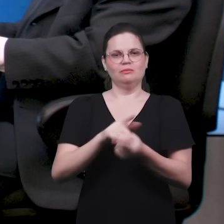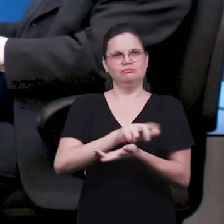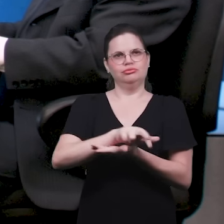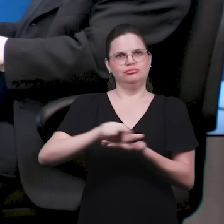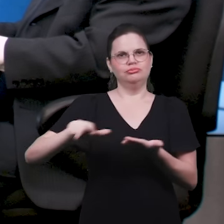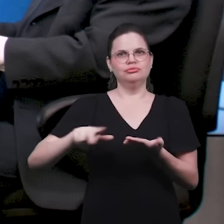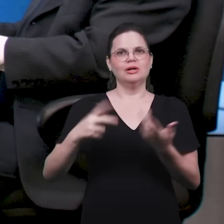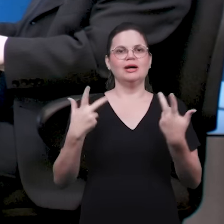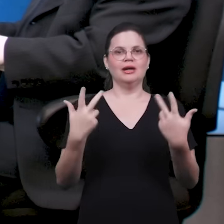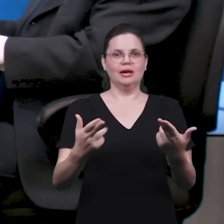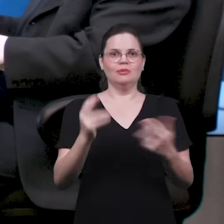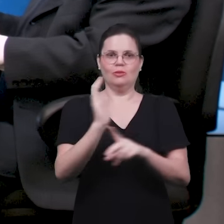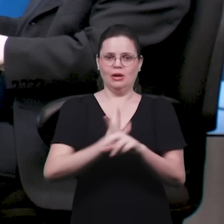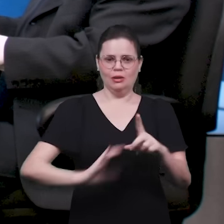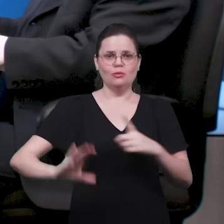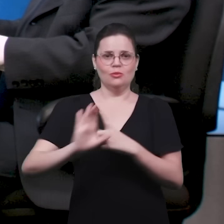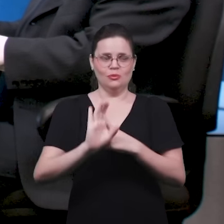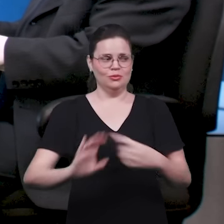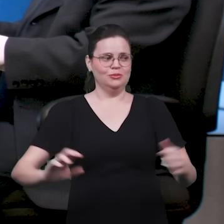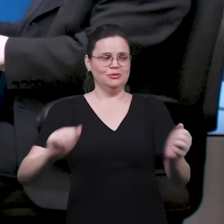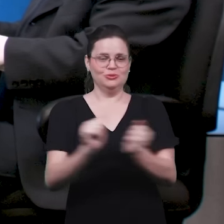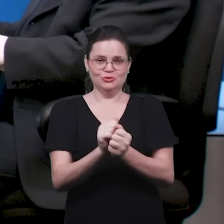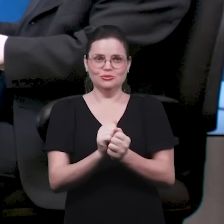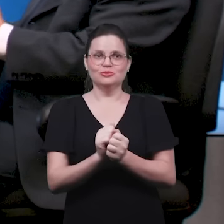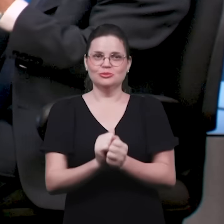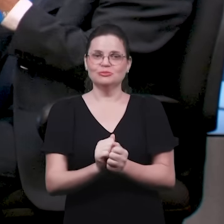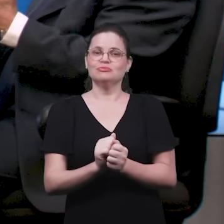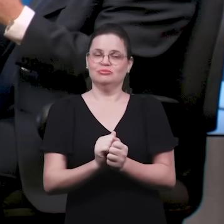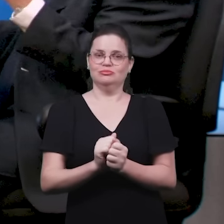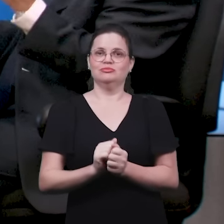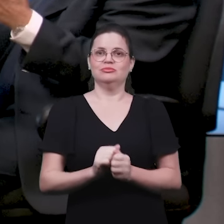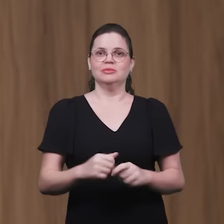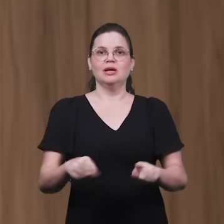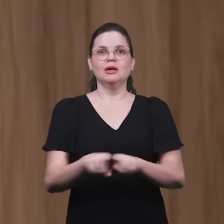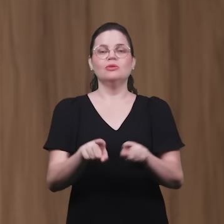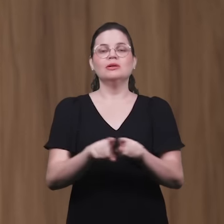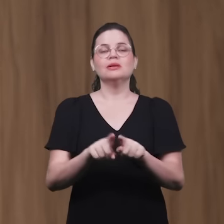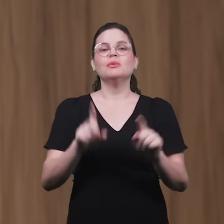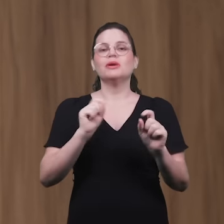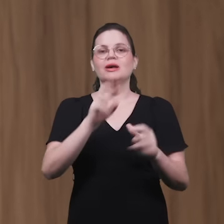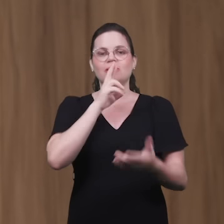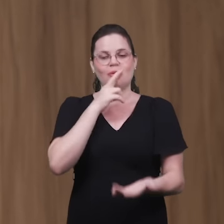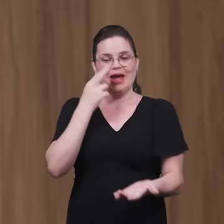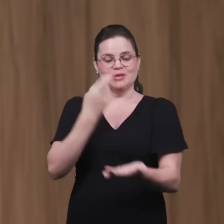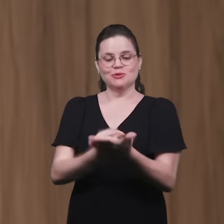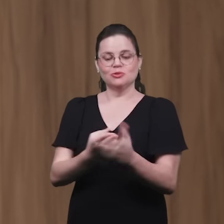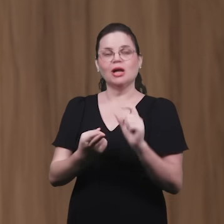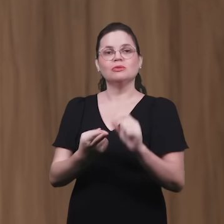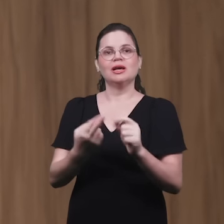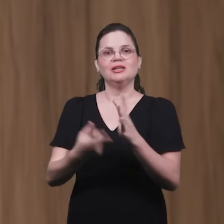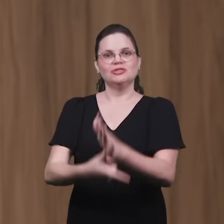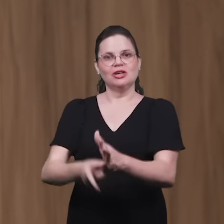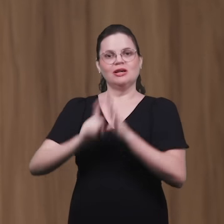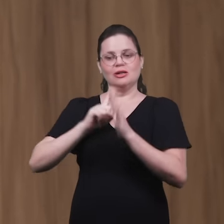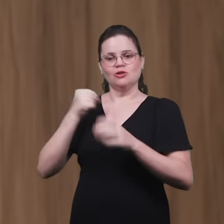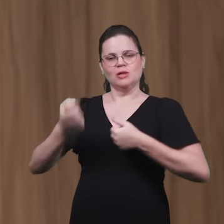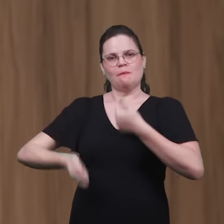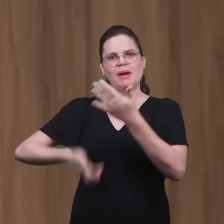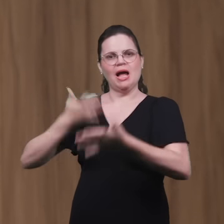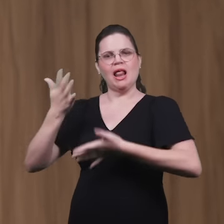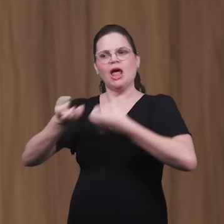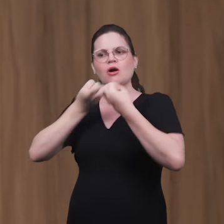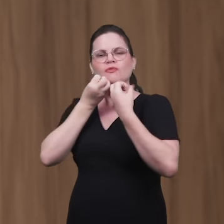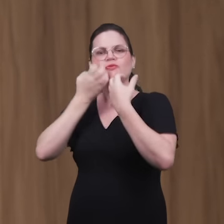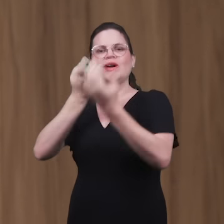é como se fosse o culto mesmo, a igreja oferecendo. E frutos dos lábios que confessam o seu nome. Então, o louvor